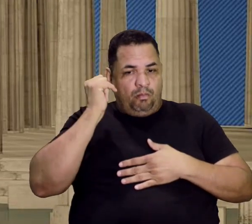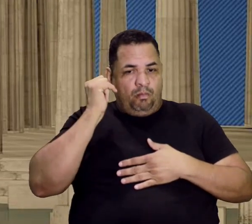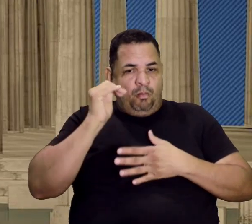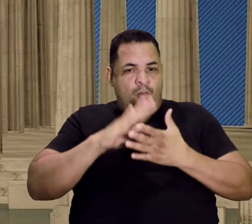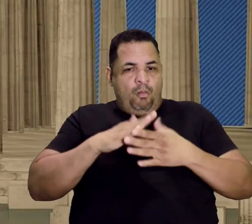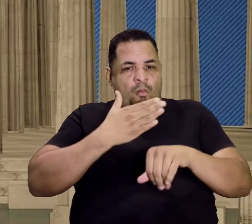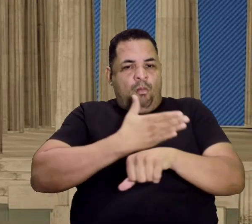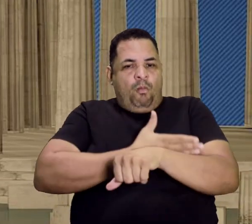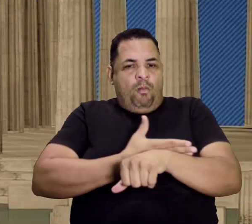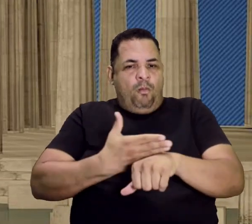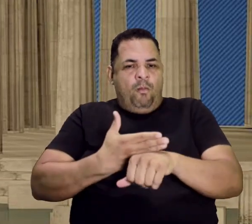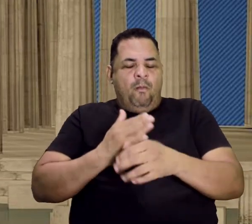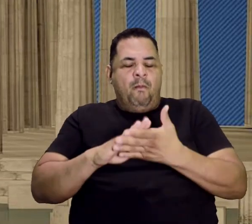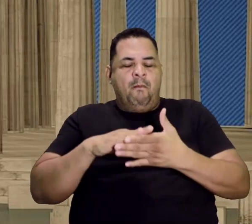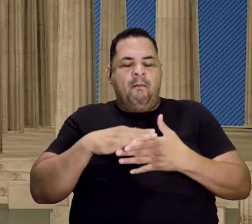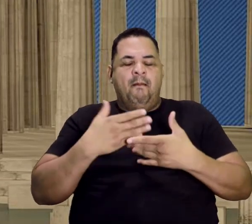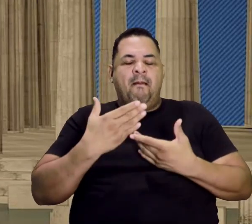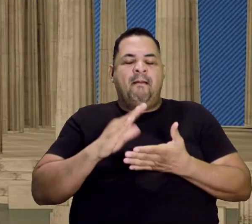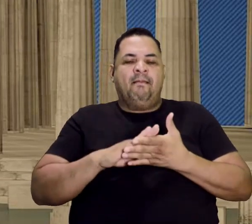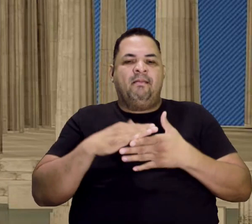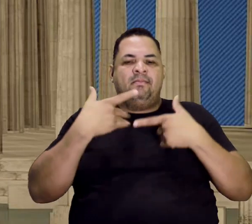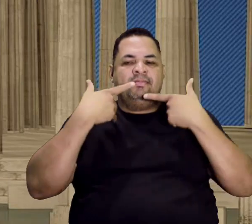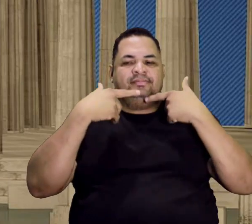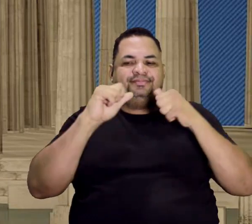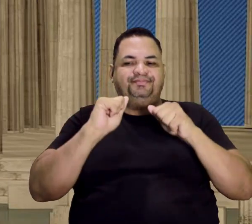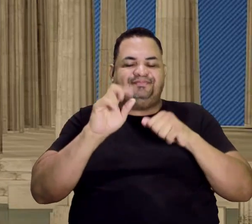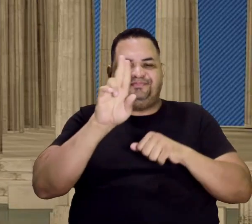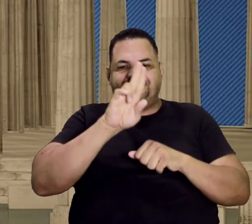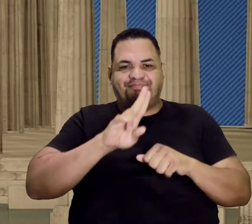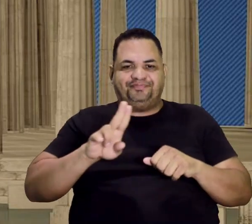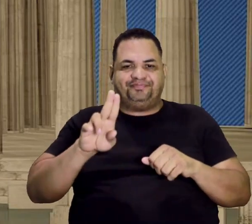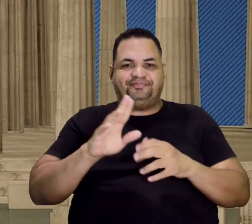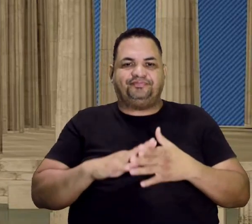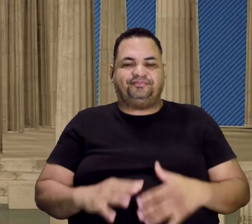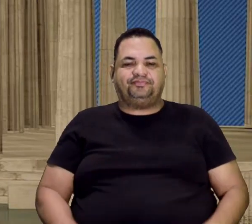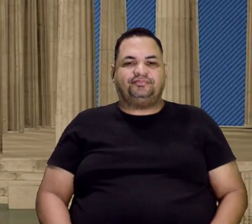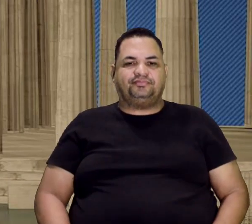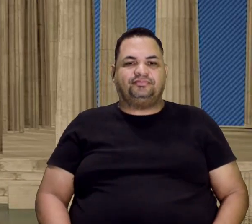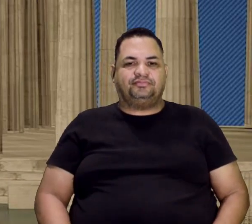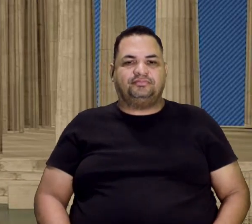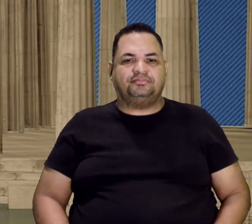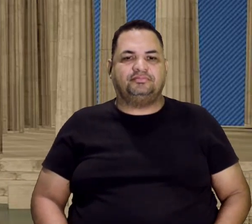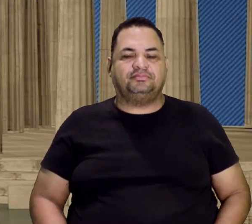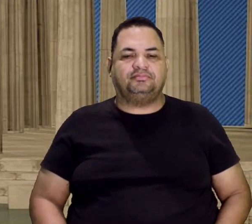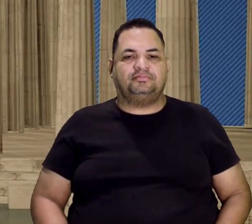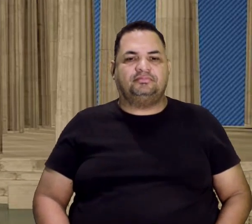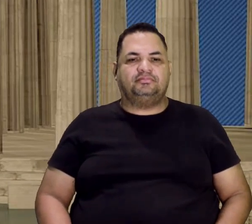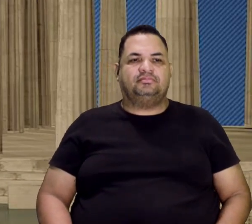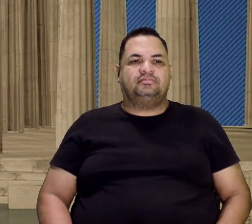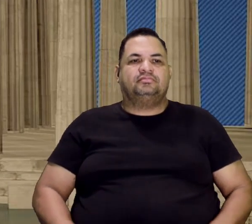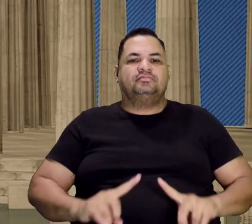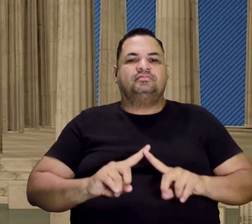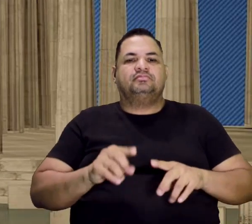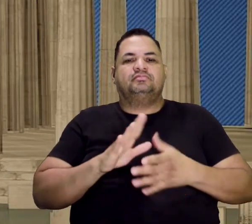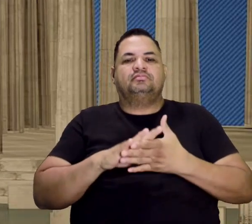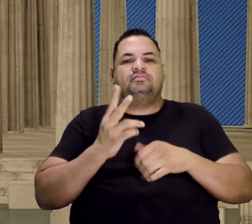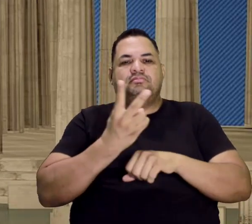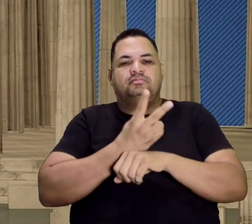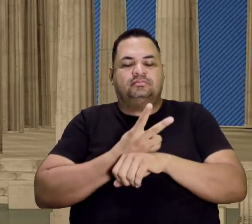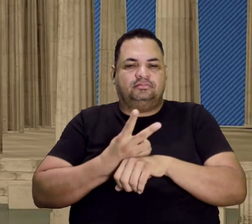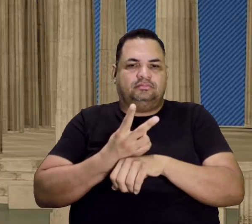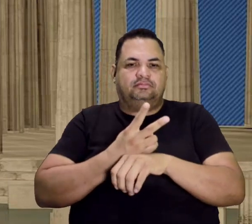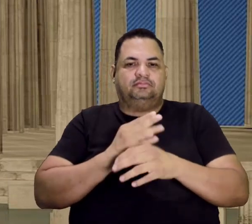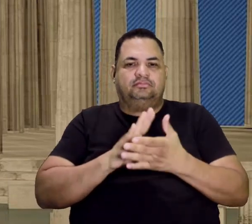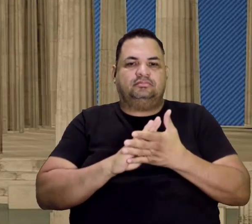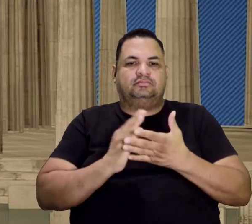estão acostumados a lidar com essa linguagem, certo? Pode ser não as pronúncias, né? Algumas distintas. Mas eu procurei